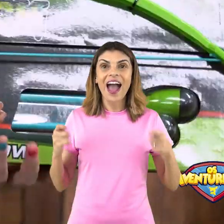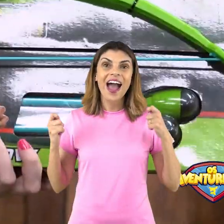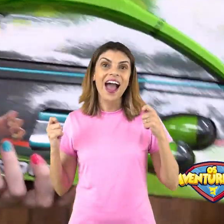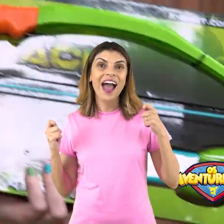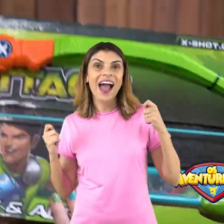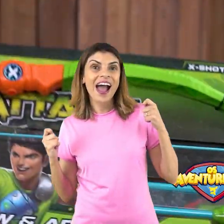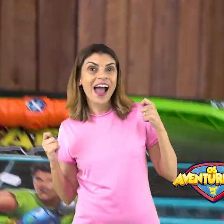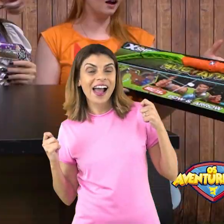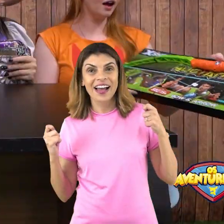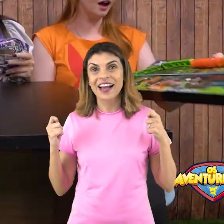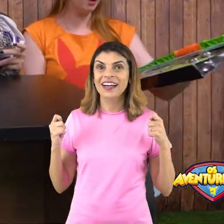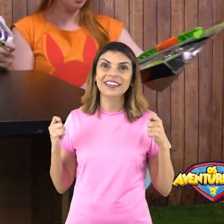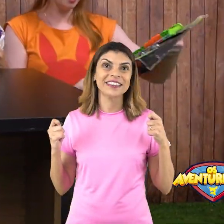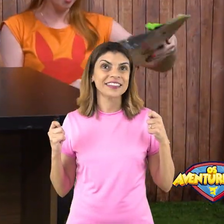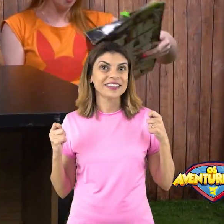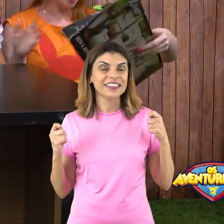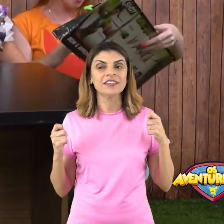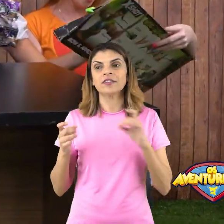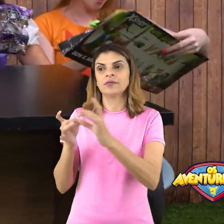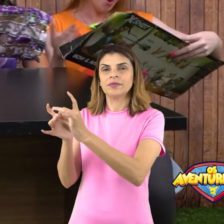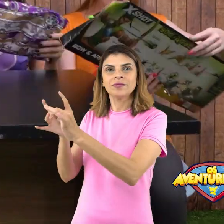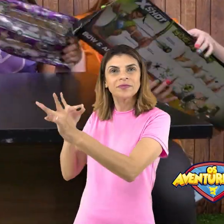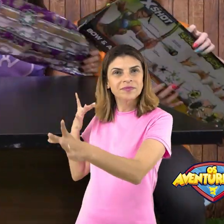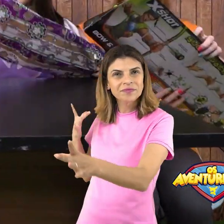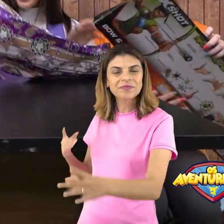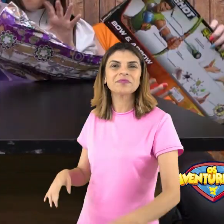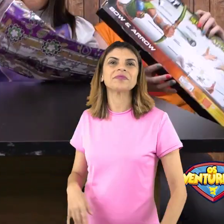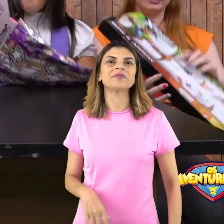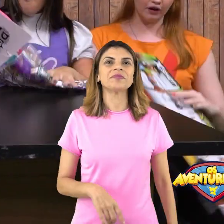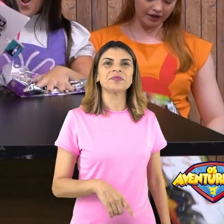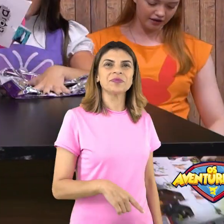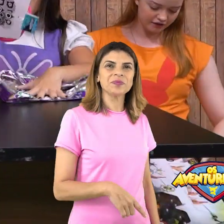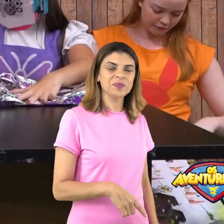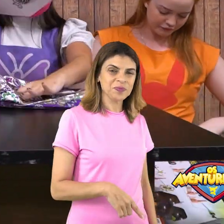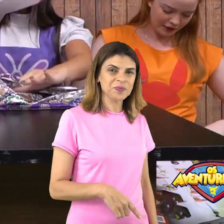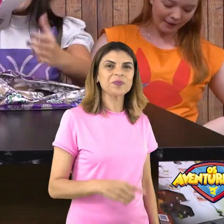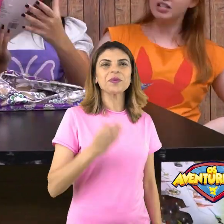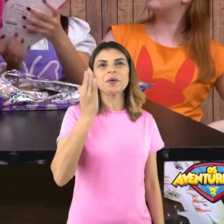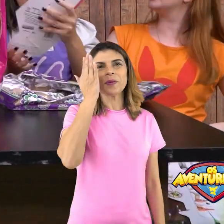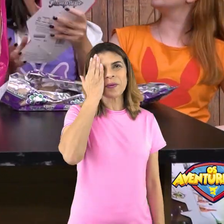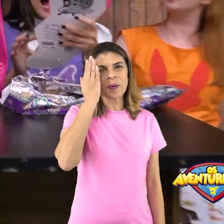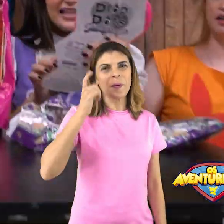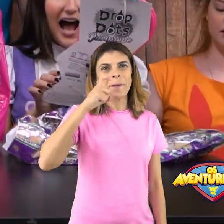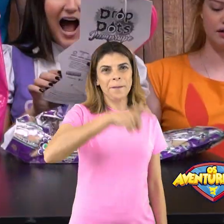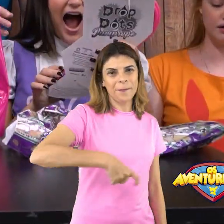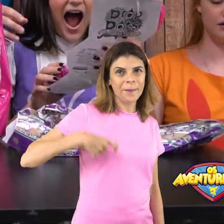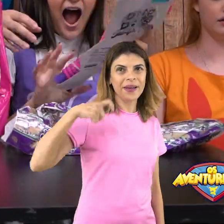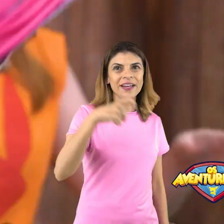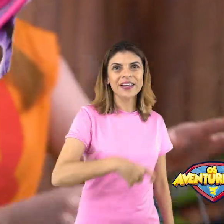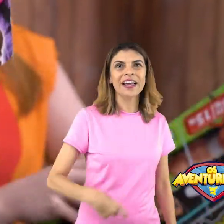Olha só. Um arco e flecha, um brinquedo de pirata.